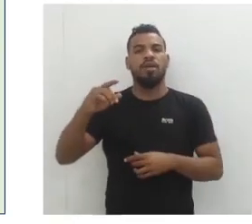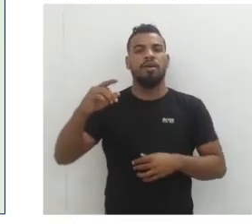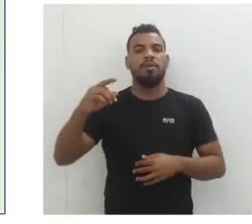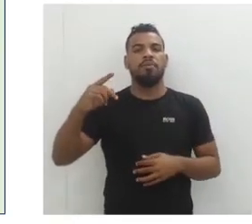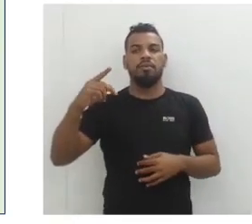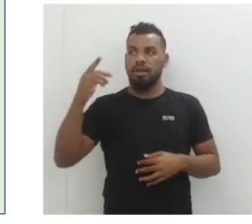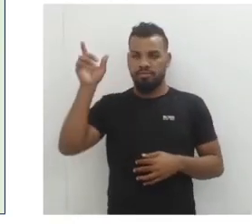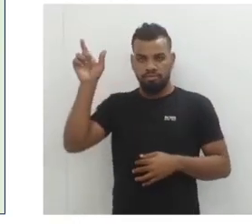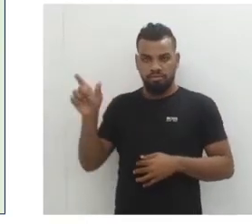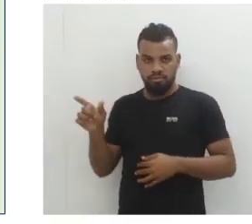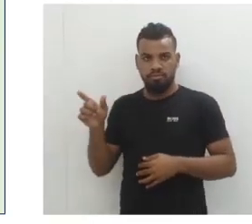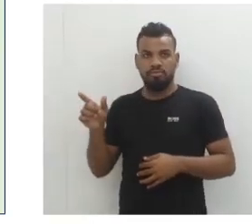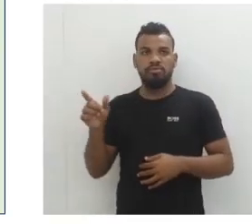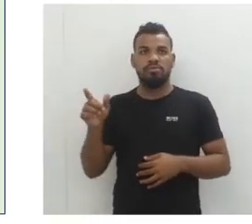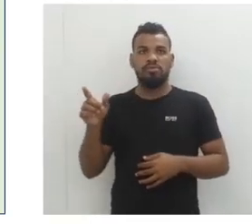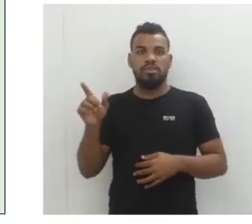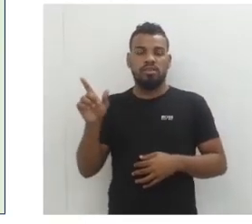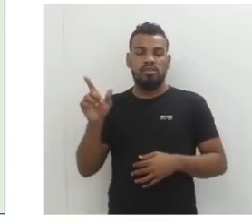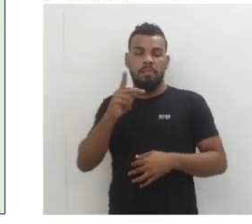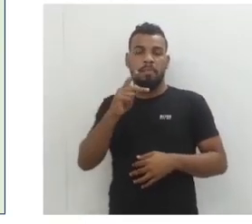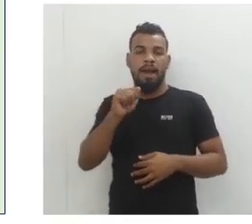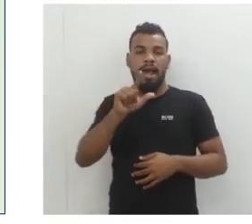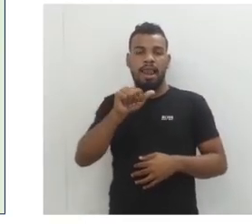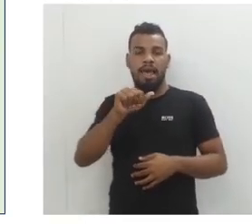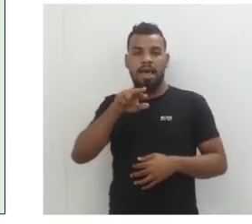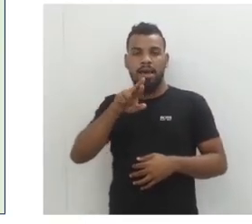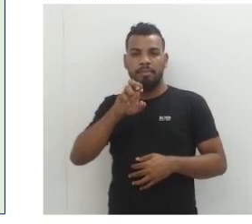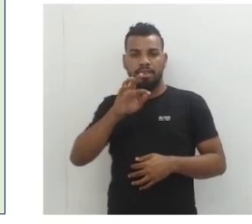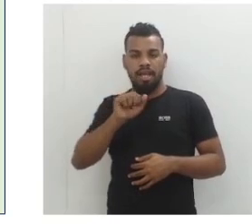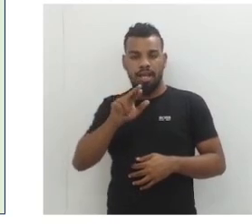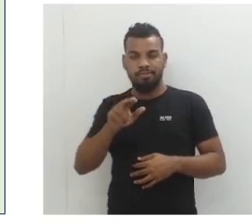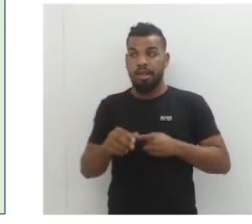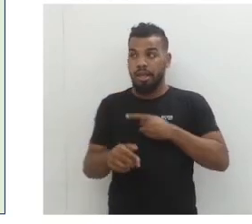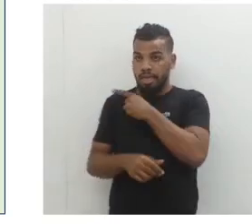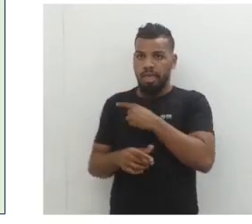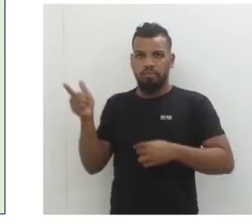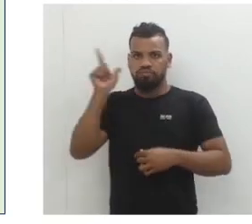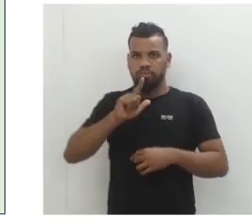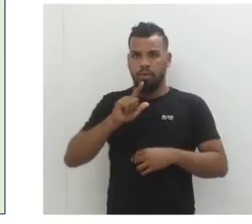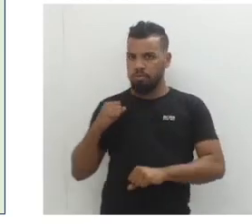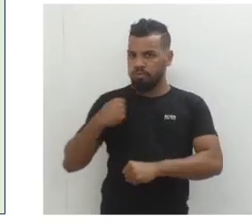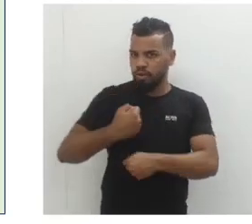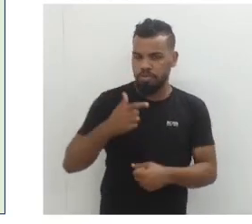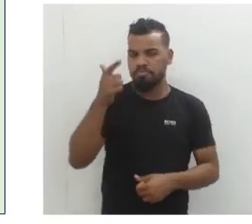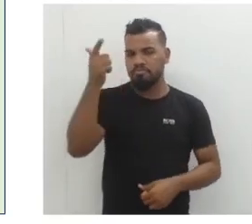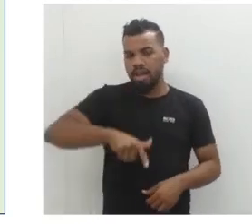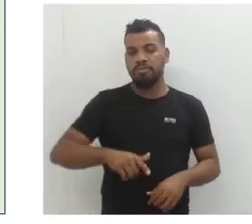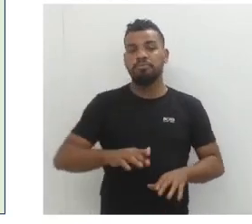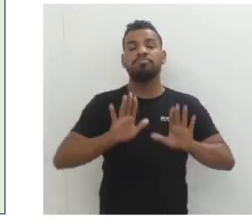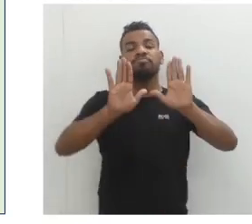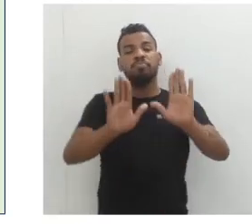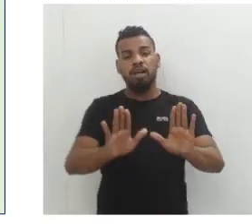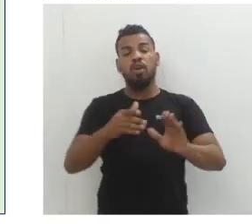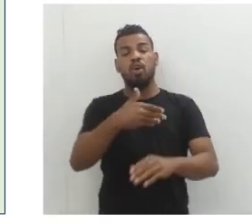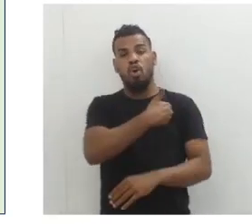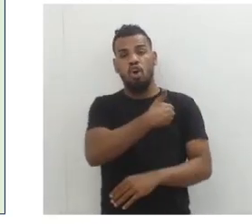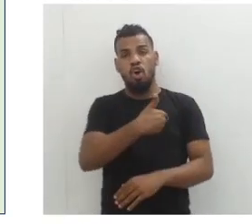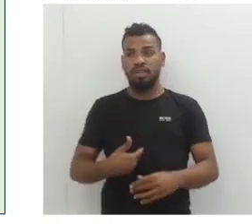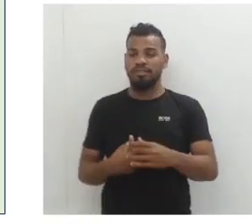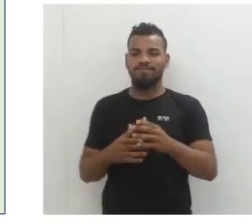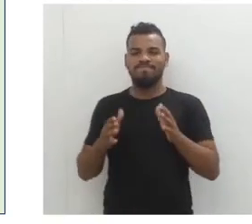e Jango ganhou mais poderes. No entanto, seu governo tomou um